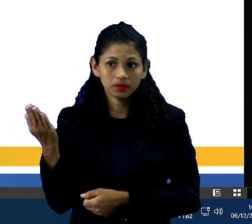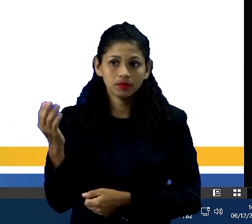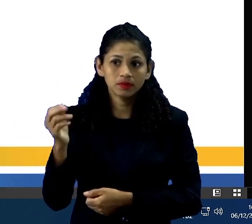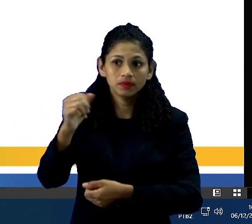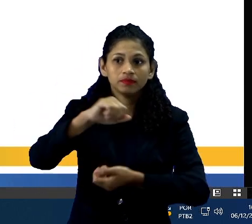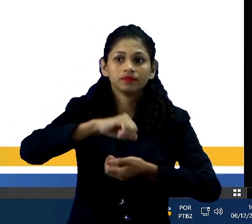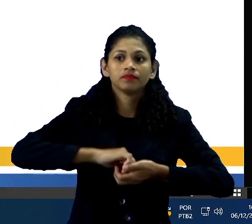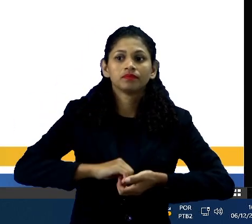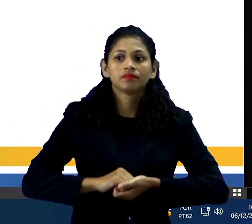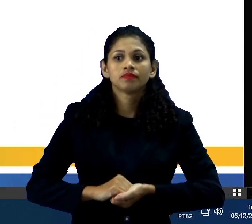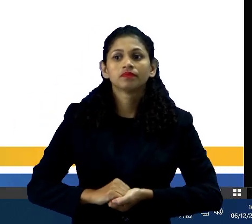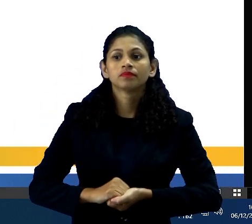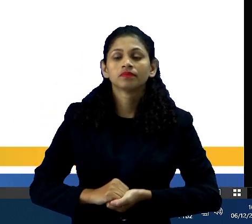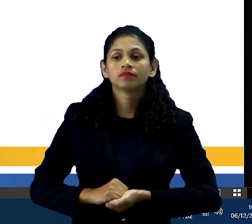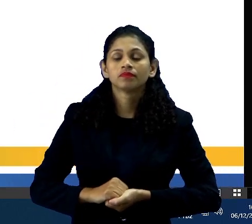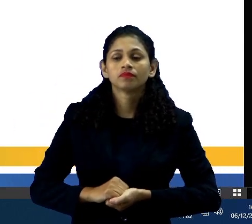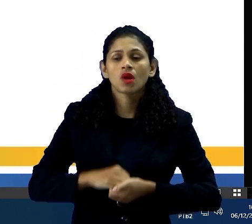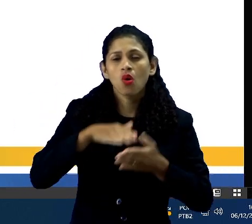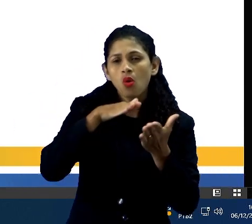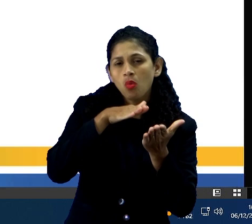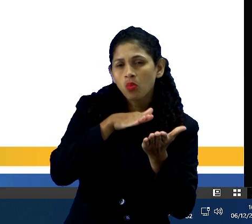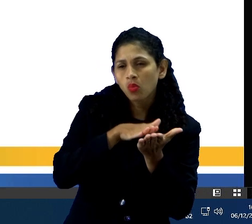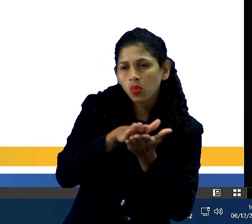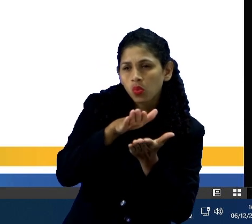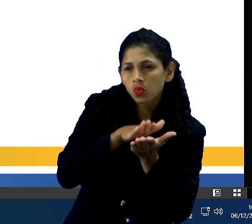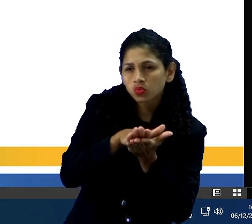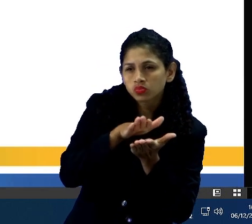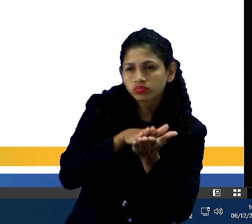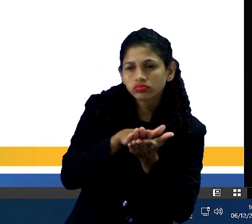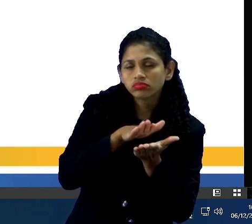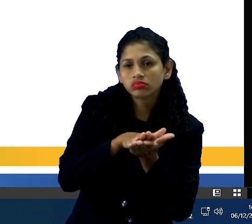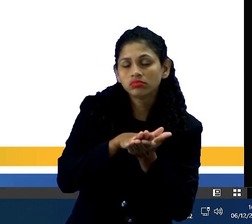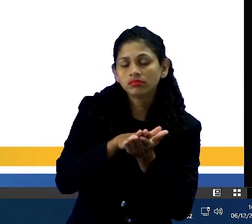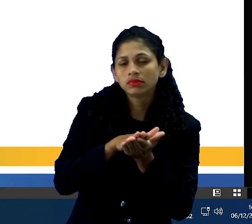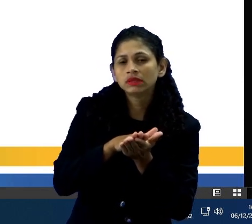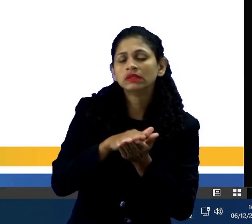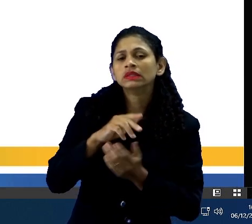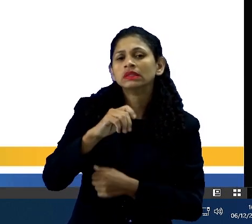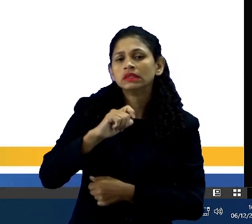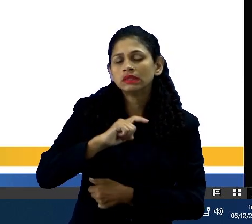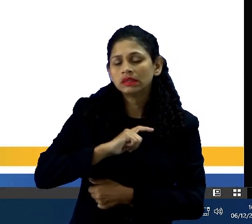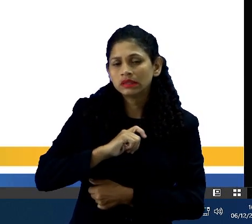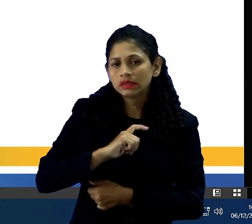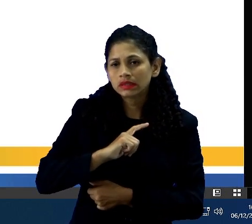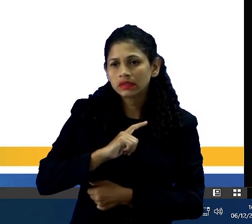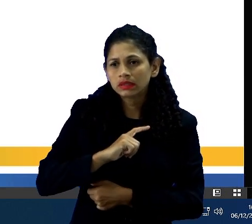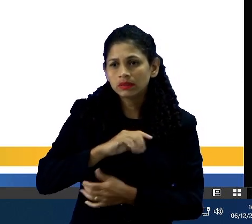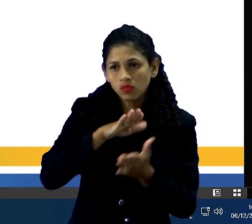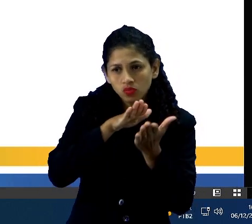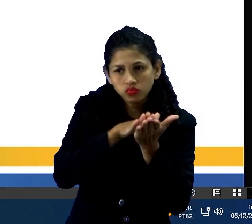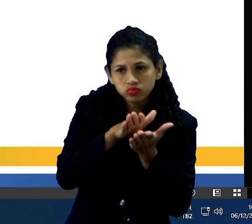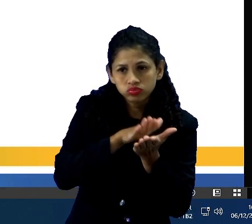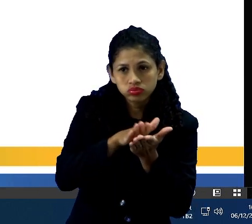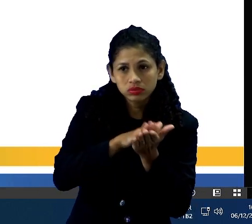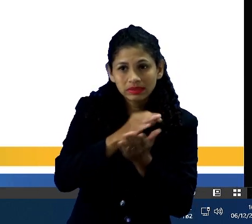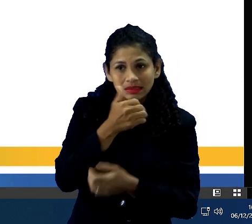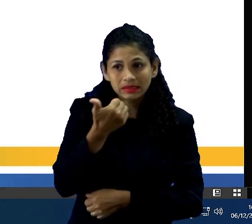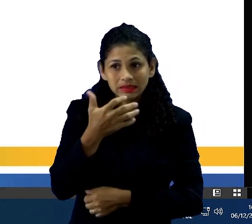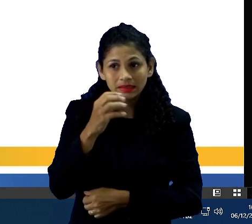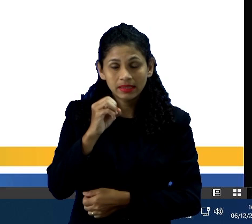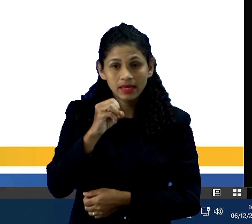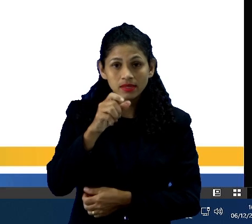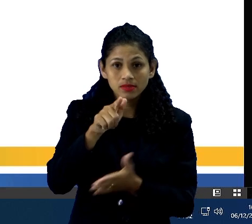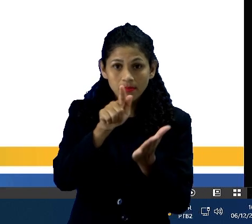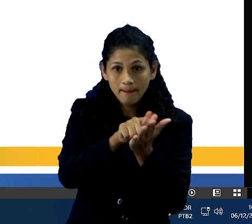direta. Uma impressora, por exemplo, tem a capacidade de imprimir 10 páginas por minuto. Se dobrarmos